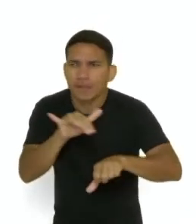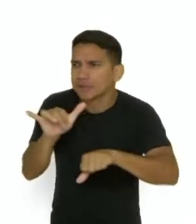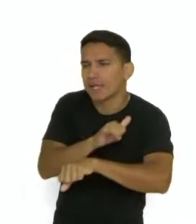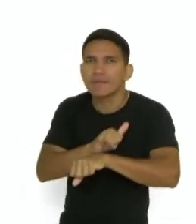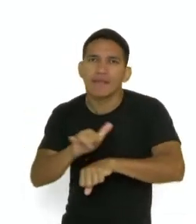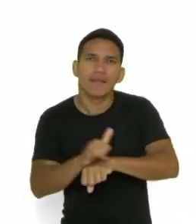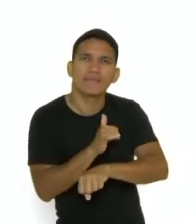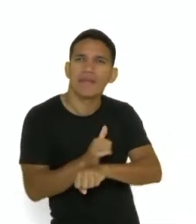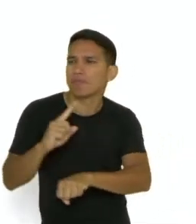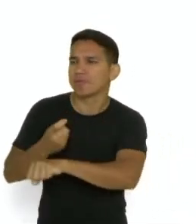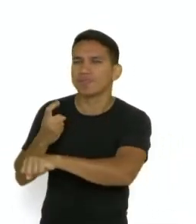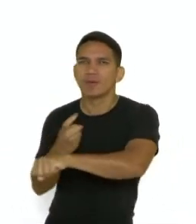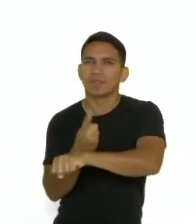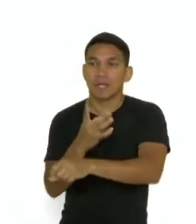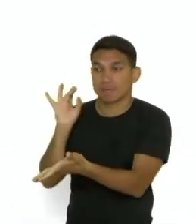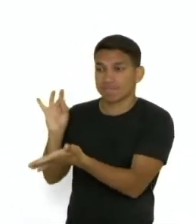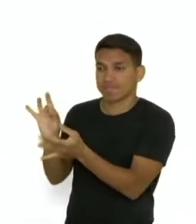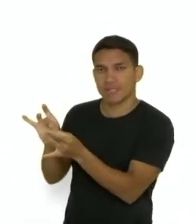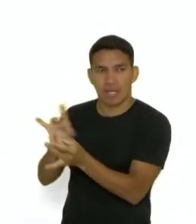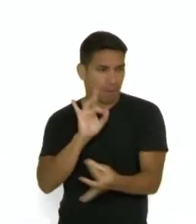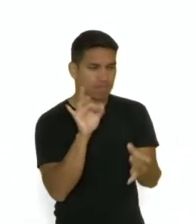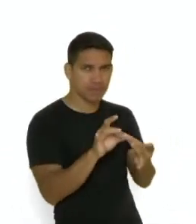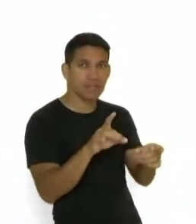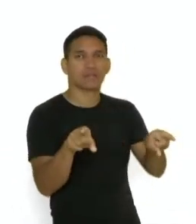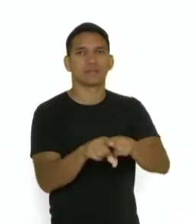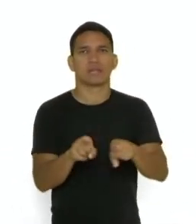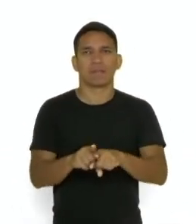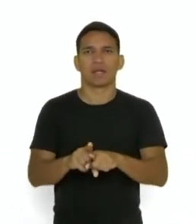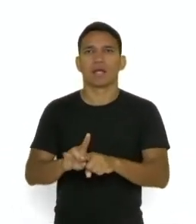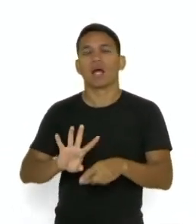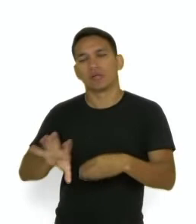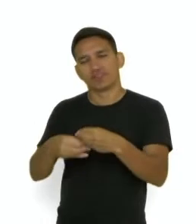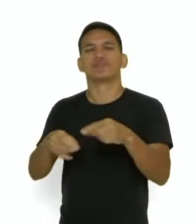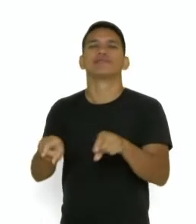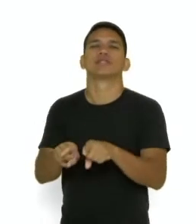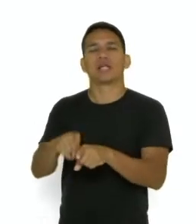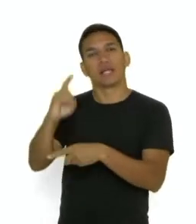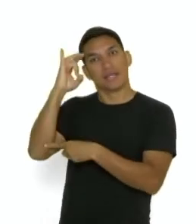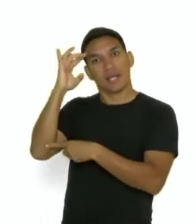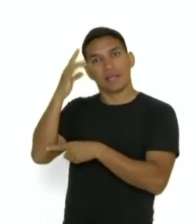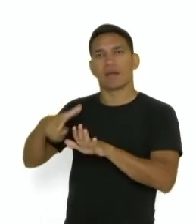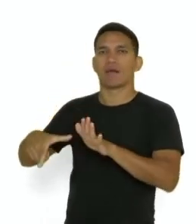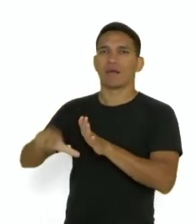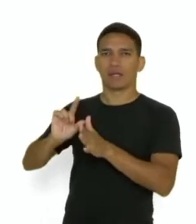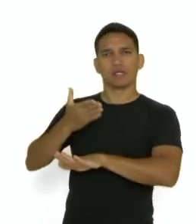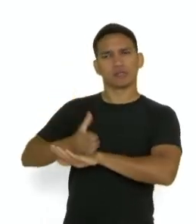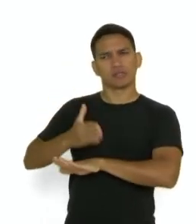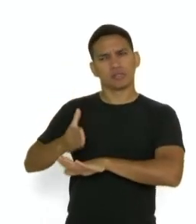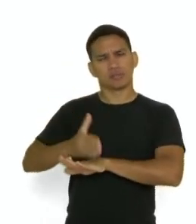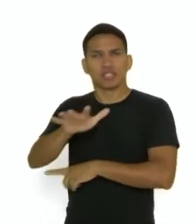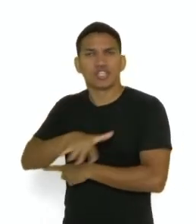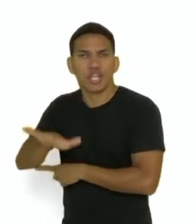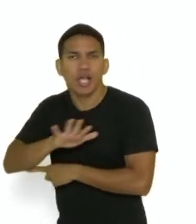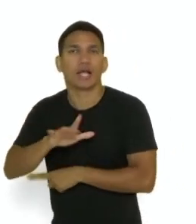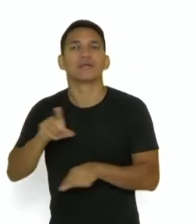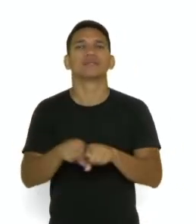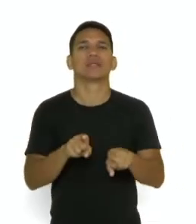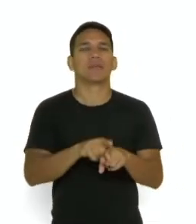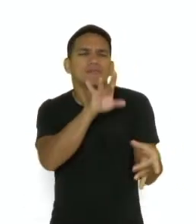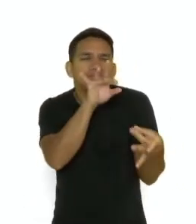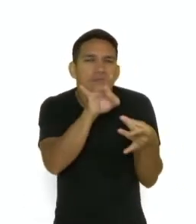específicas e bem definidas com tempo não teorias e metodologias tanto de Treinamento geral como específico para cada